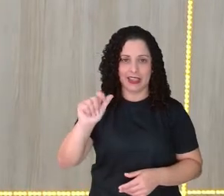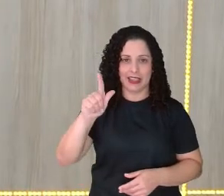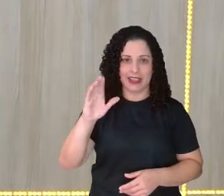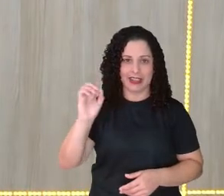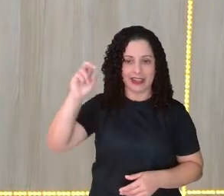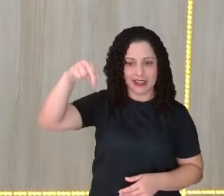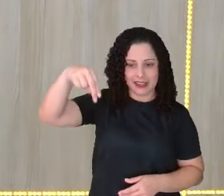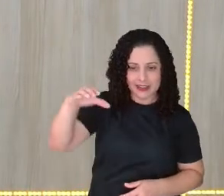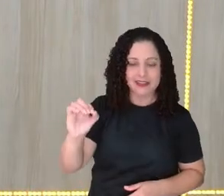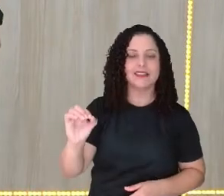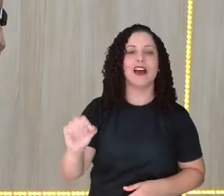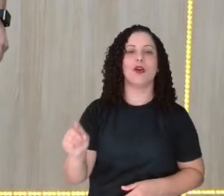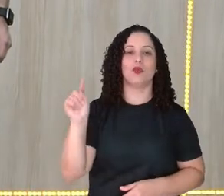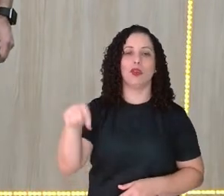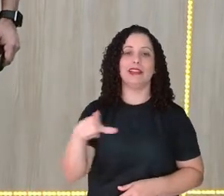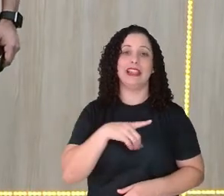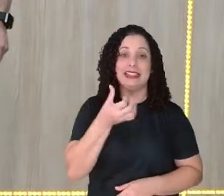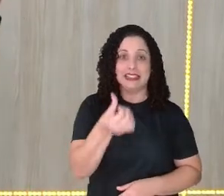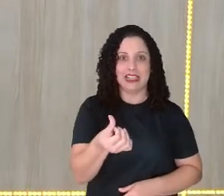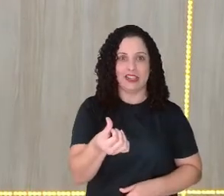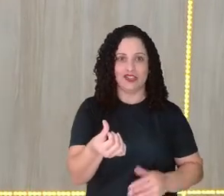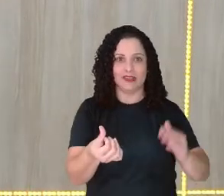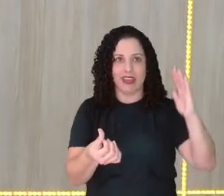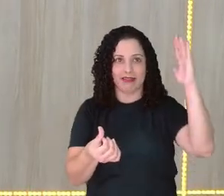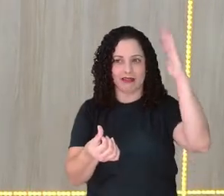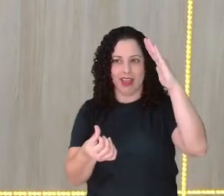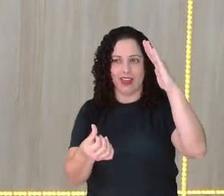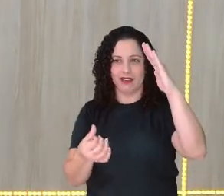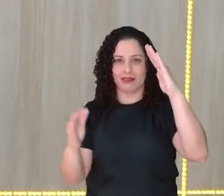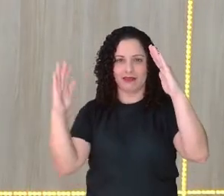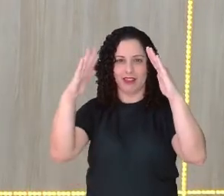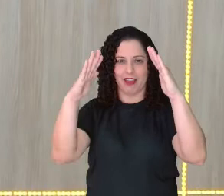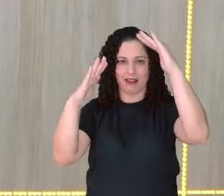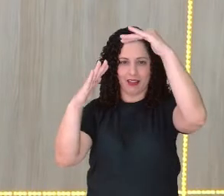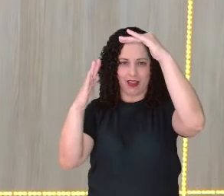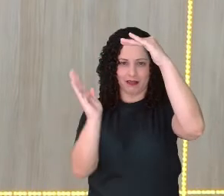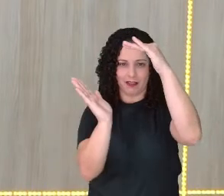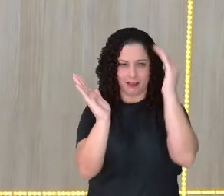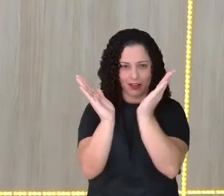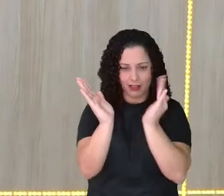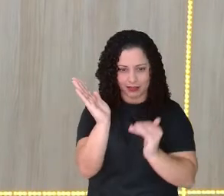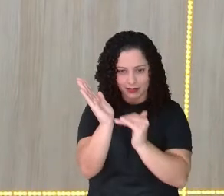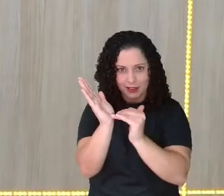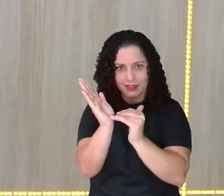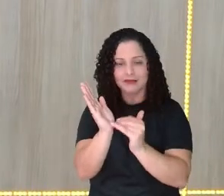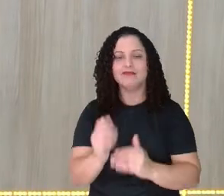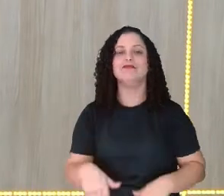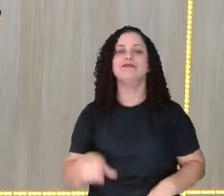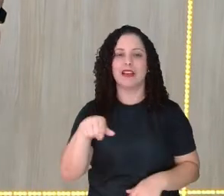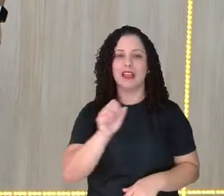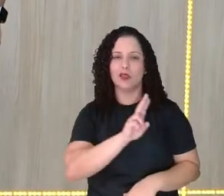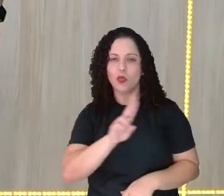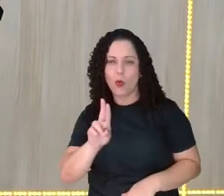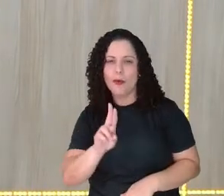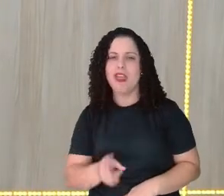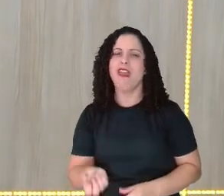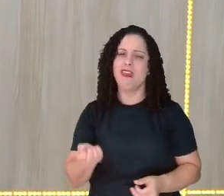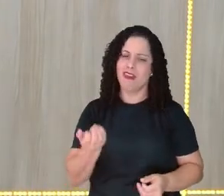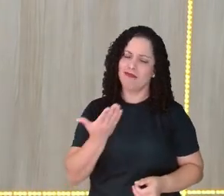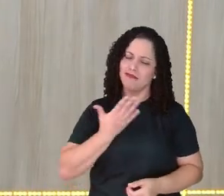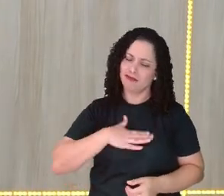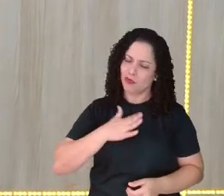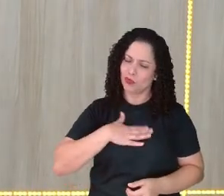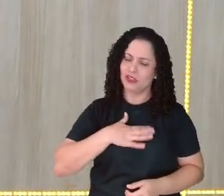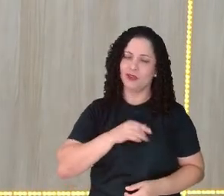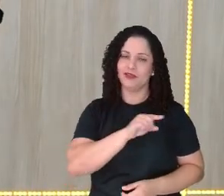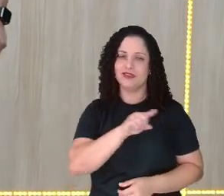um polígono aí que tem 6 lados. Então, esses nomes aí é bem tranquilo. Eu acho que está bastante aí